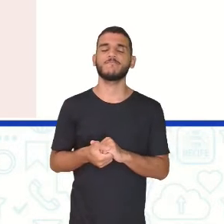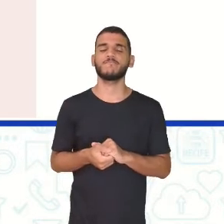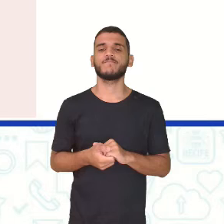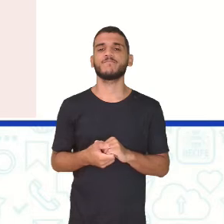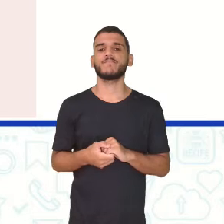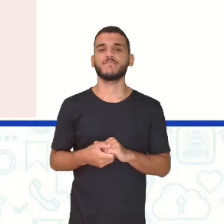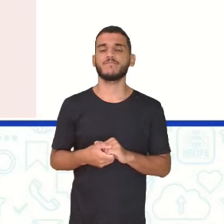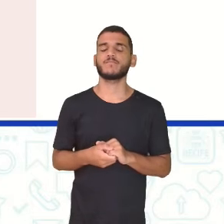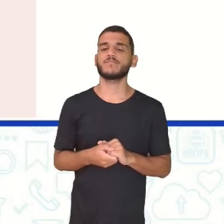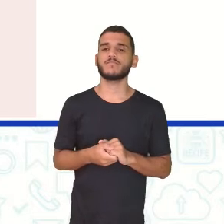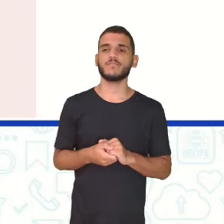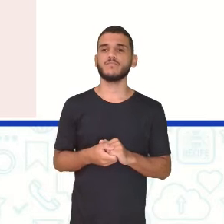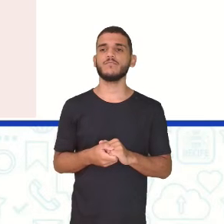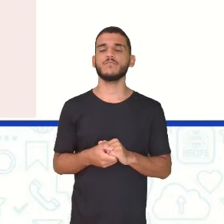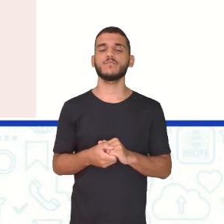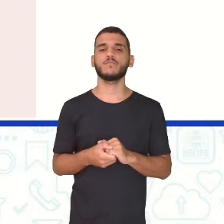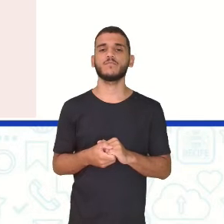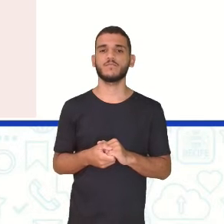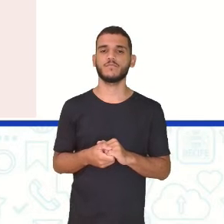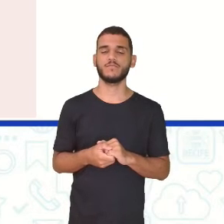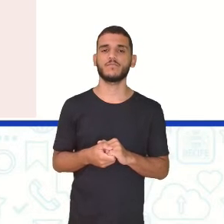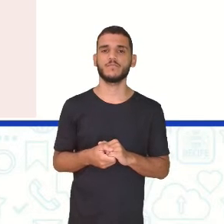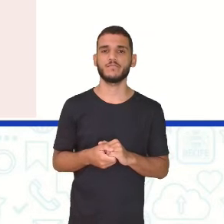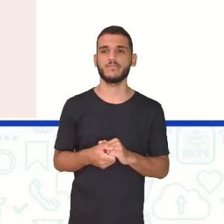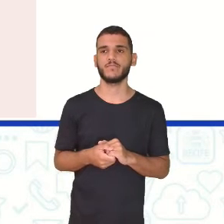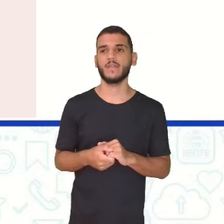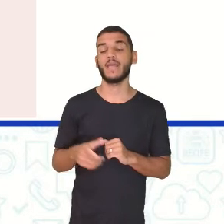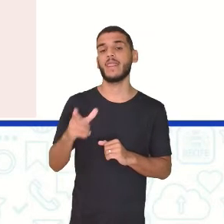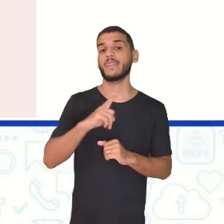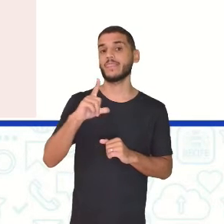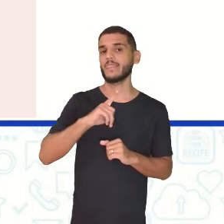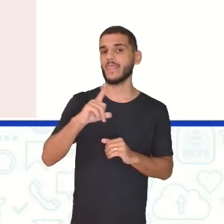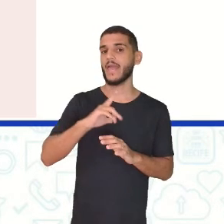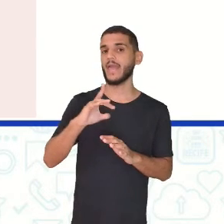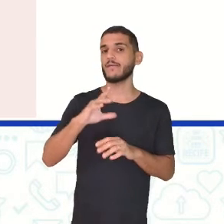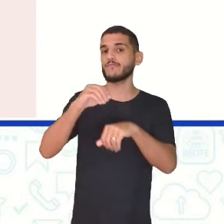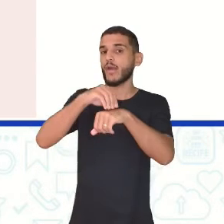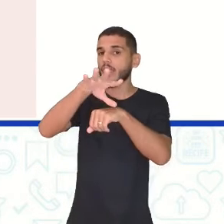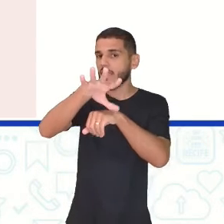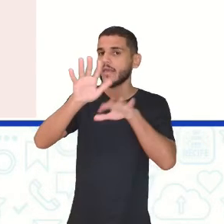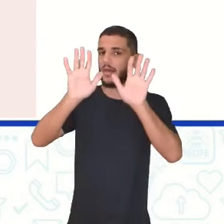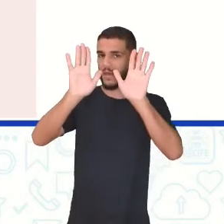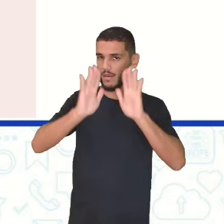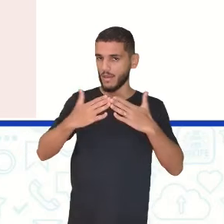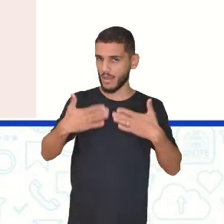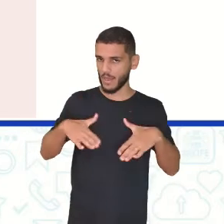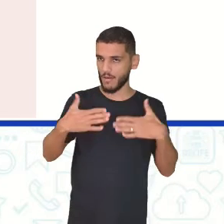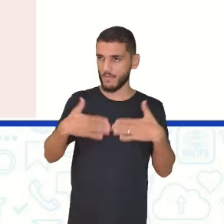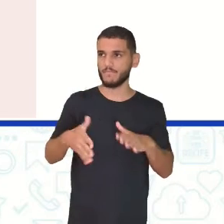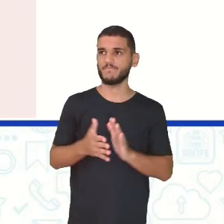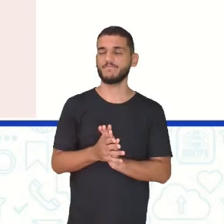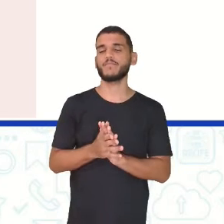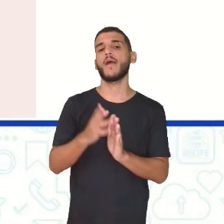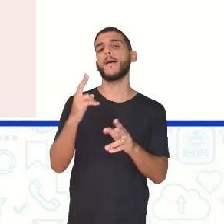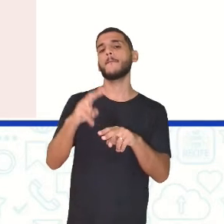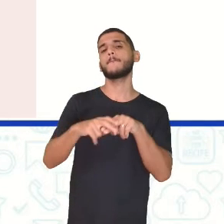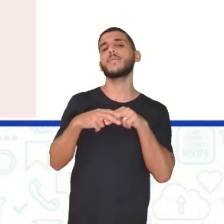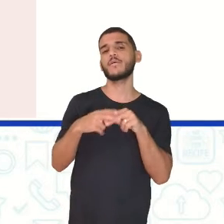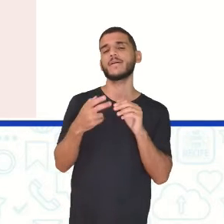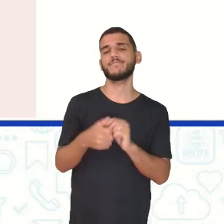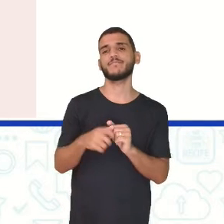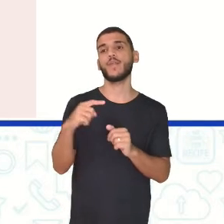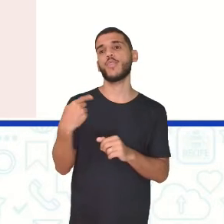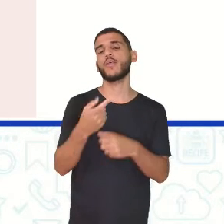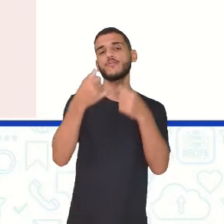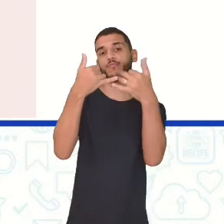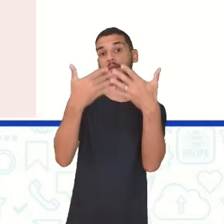R$ 30,19. Vale algumas ressalvas para esse tipo de questão. Por quê, Ricardinho? Porque estamos falando